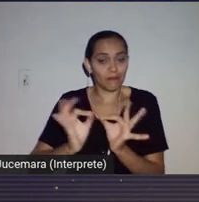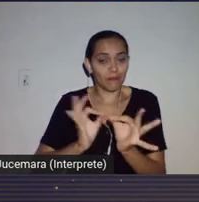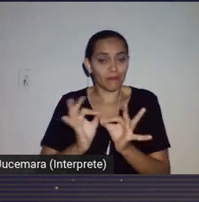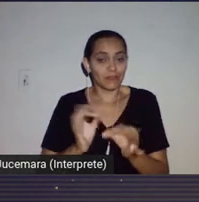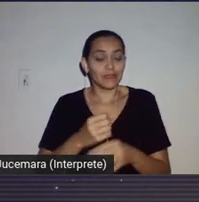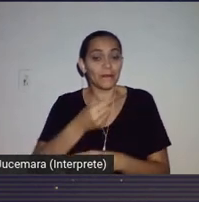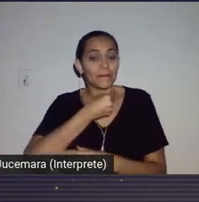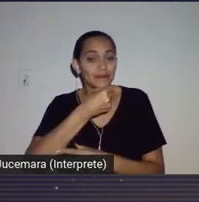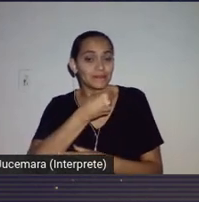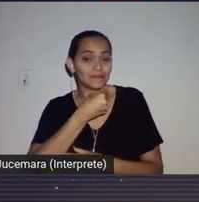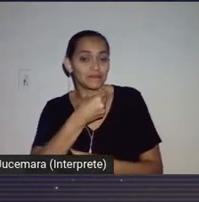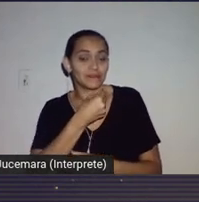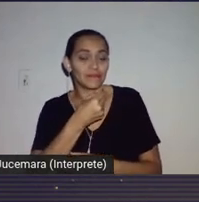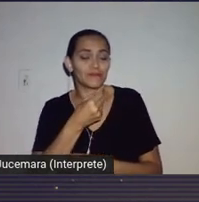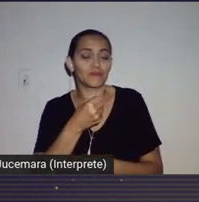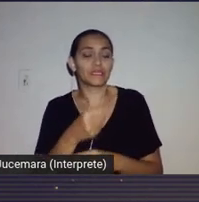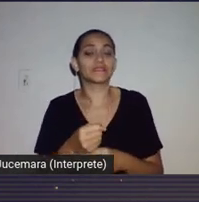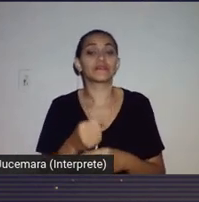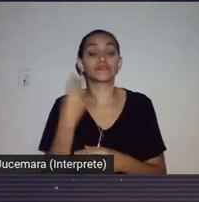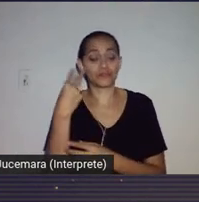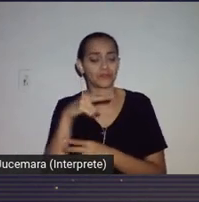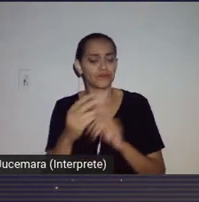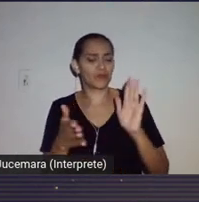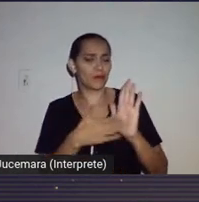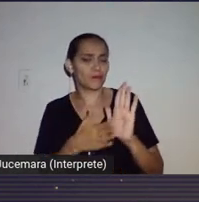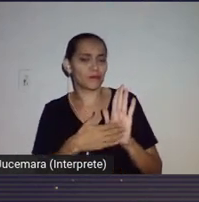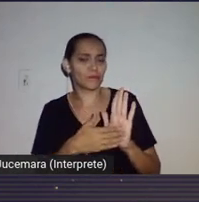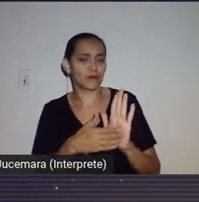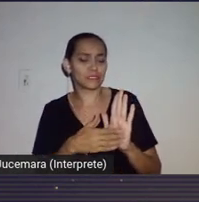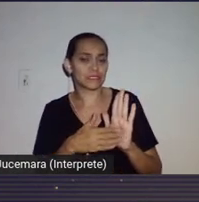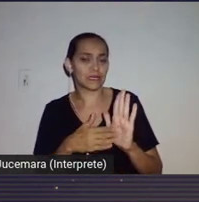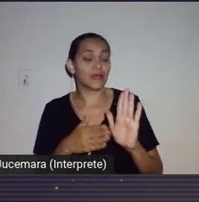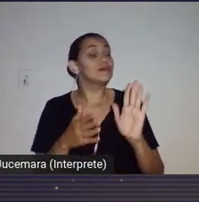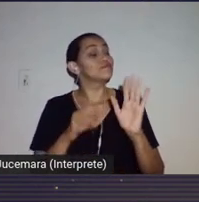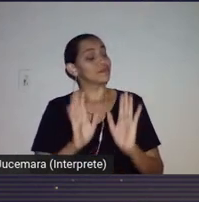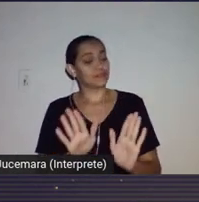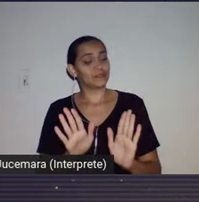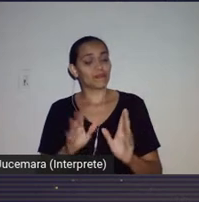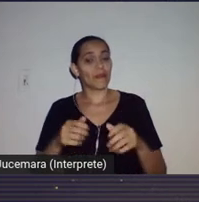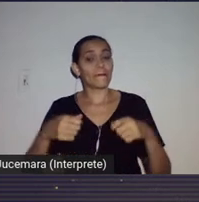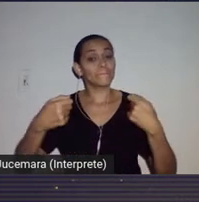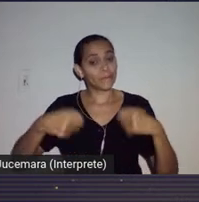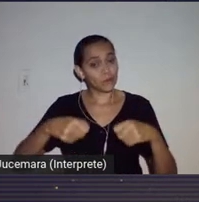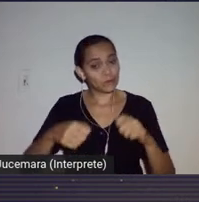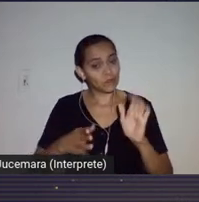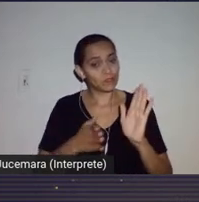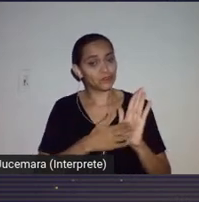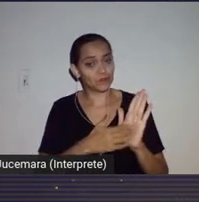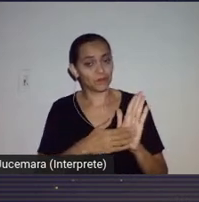proposta, a possibilidade de proposta, na verdade, né? E aí, fiz as entrevistas,